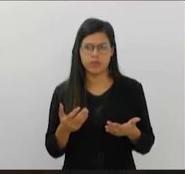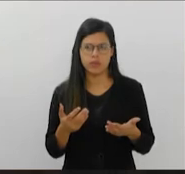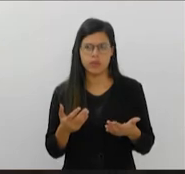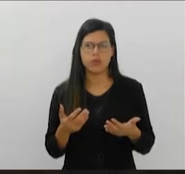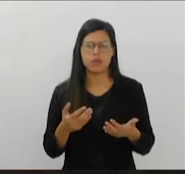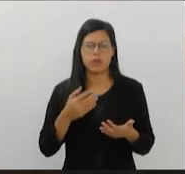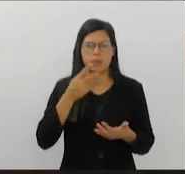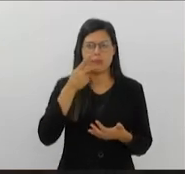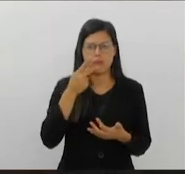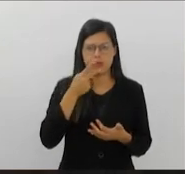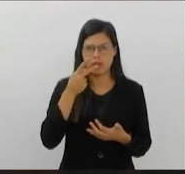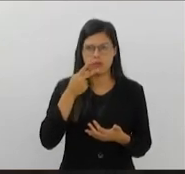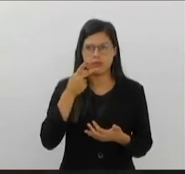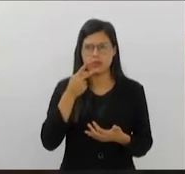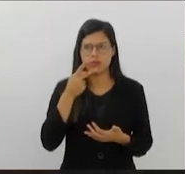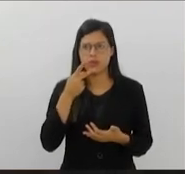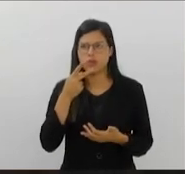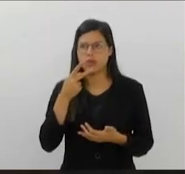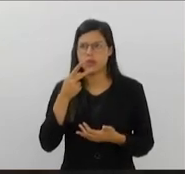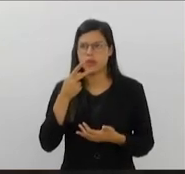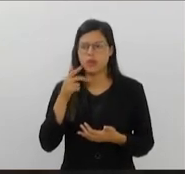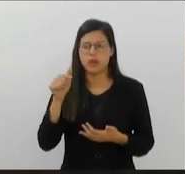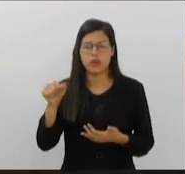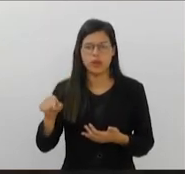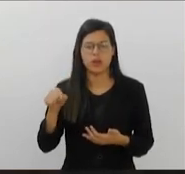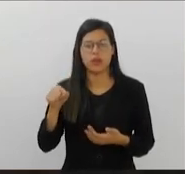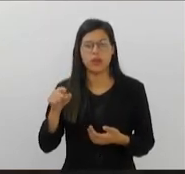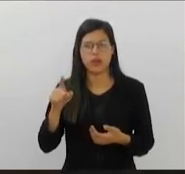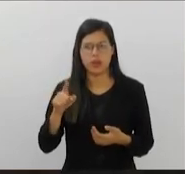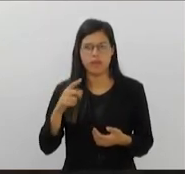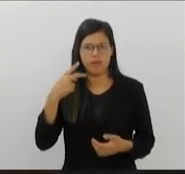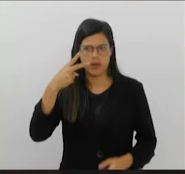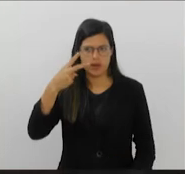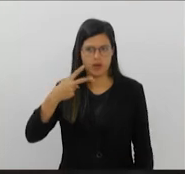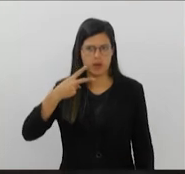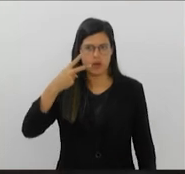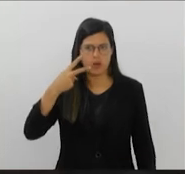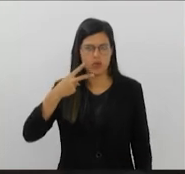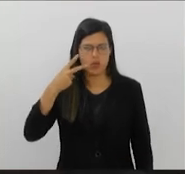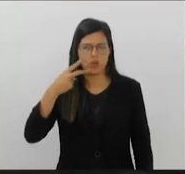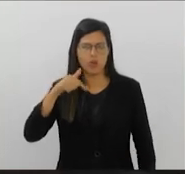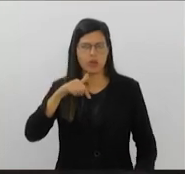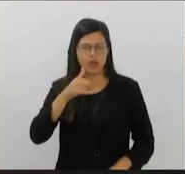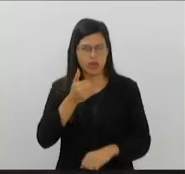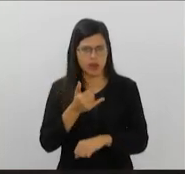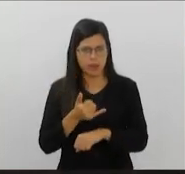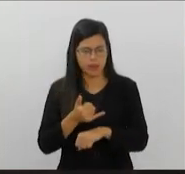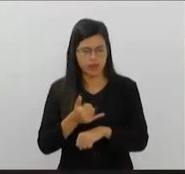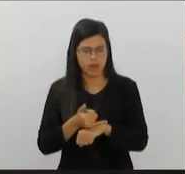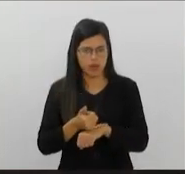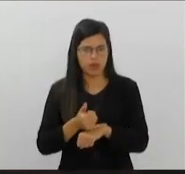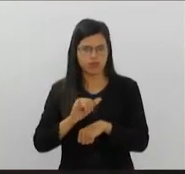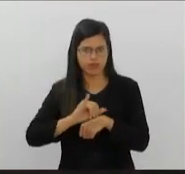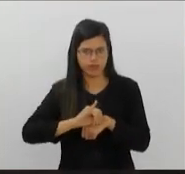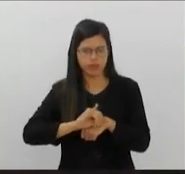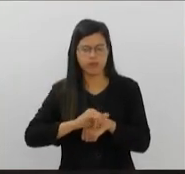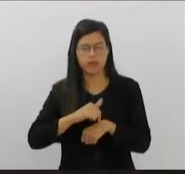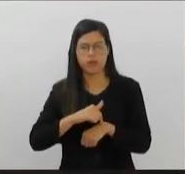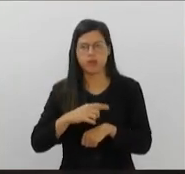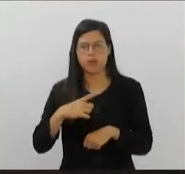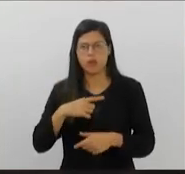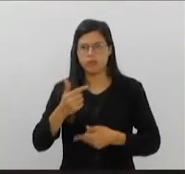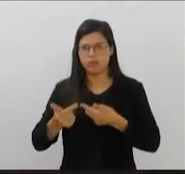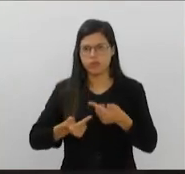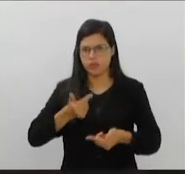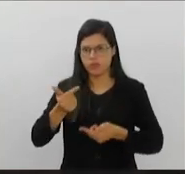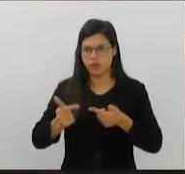passar a palavra para ele, que é vereador aqui na capital, mas tem todo um trabalho